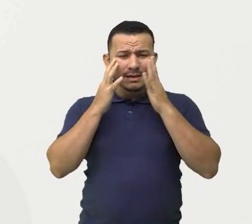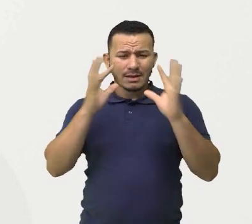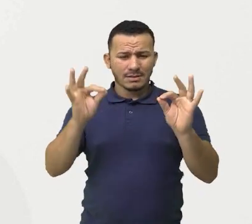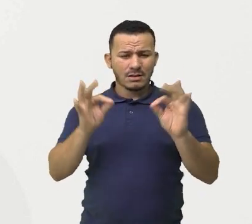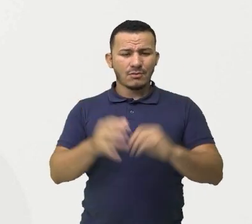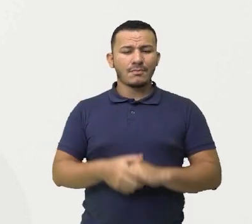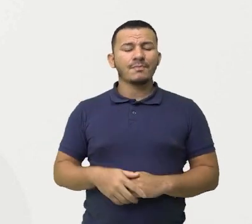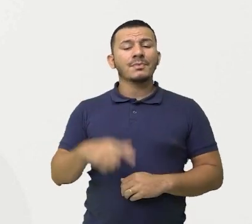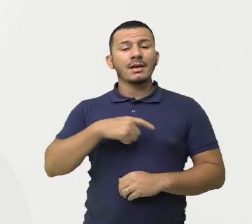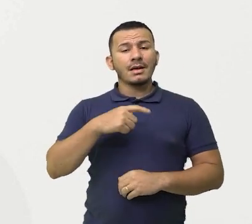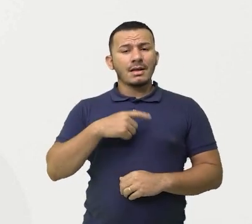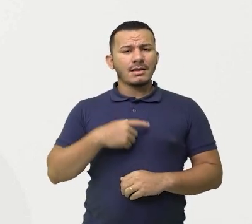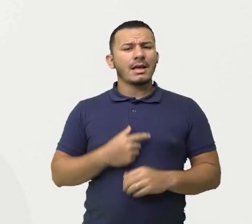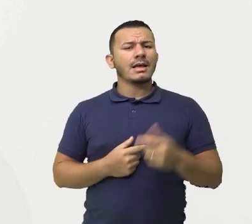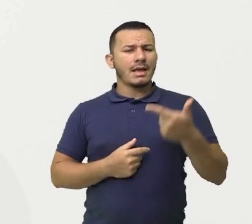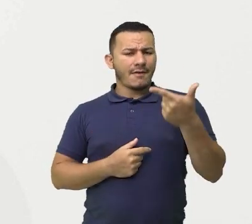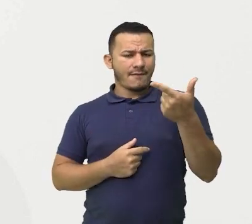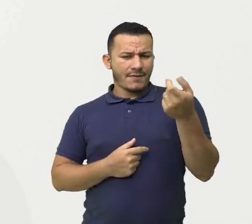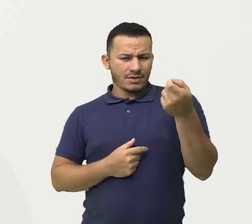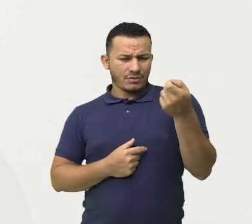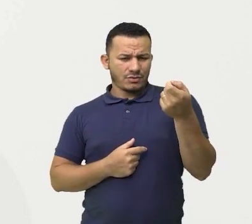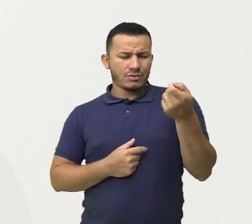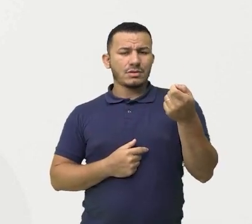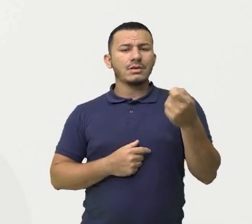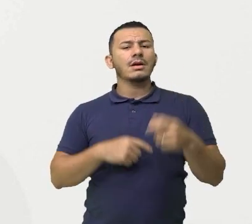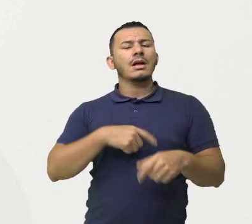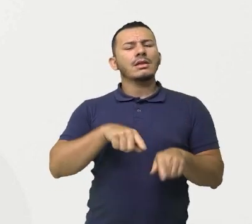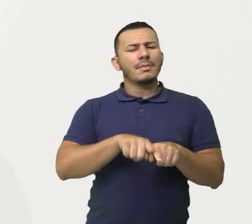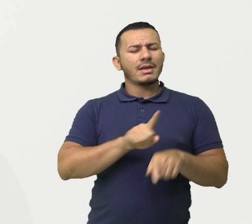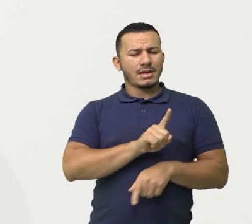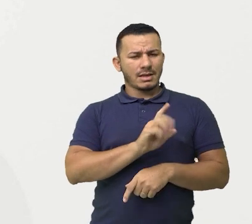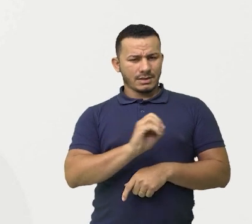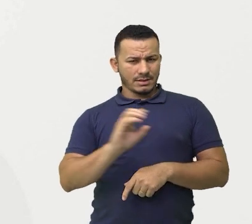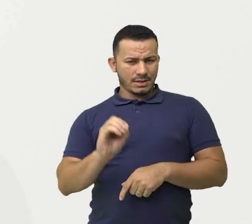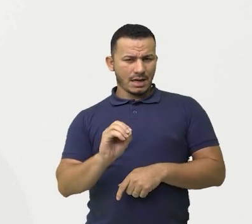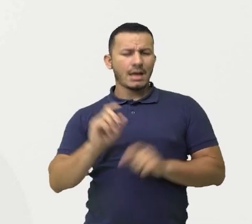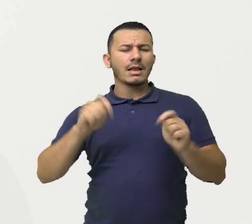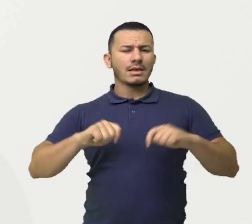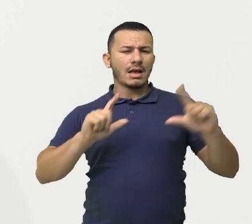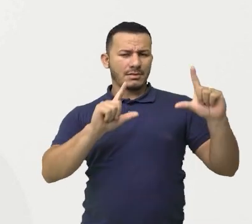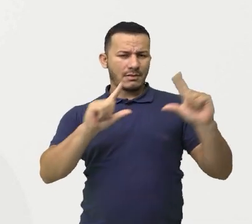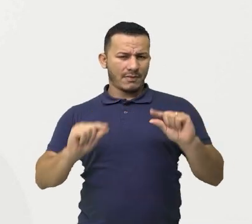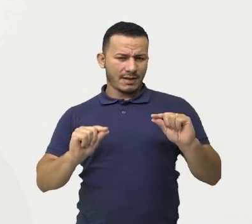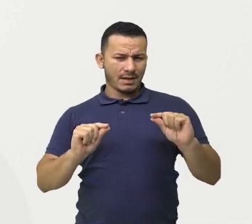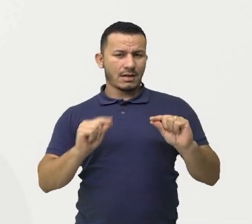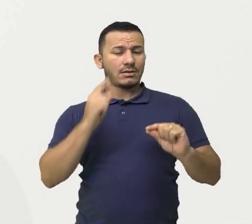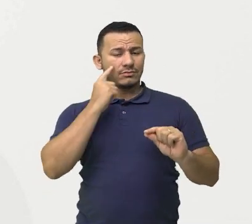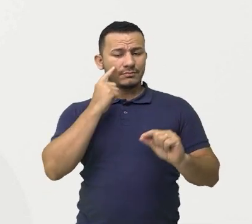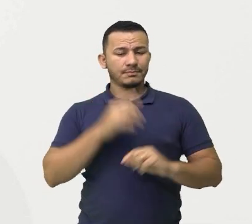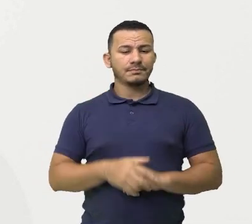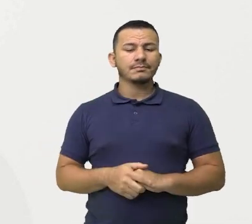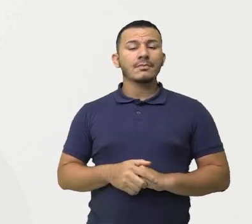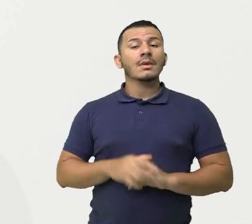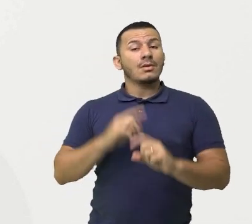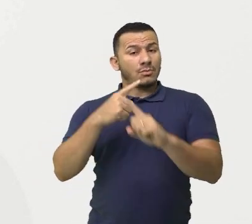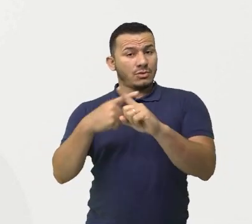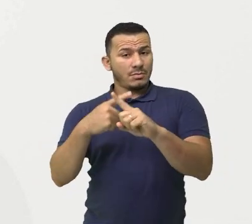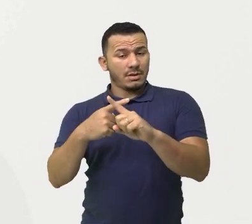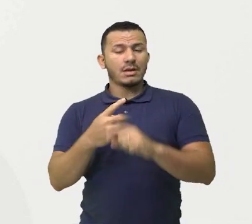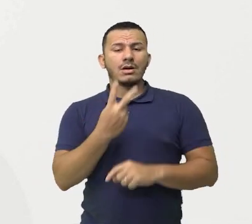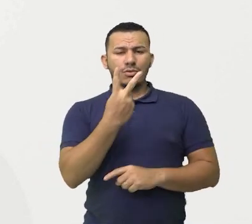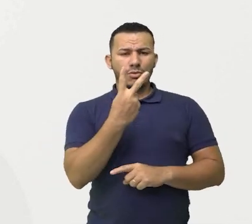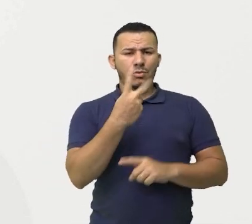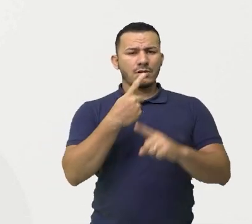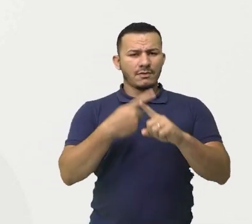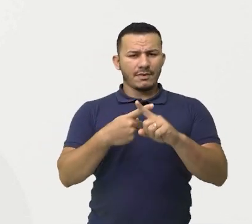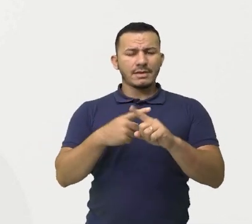0 em cima e tem 0 embaixo. Não? Tu pode simplificar, tá legal? Isso facilita a nossa vida. Aí, olha, vamos fazer a multiplicação?